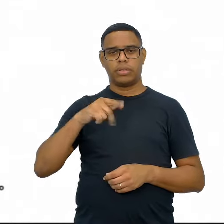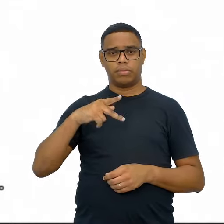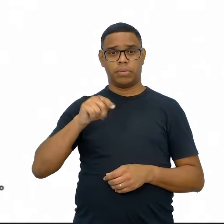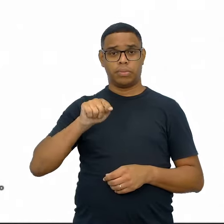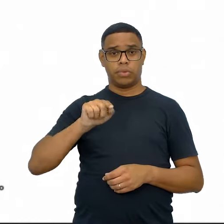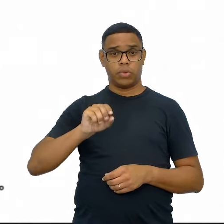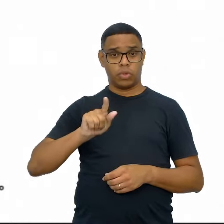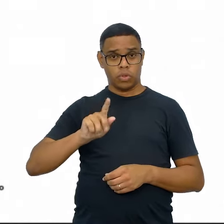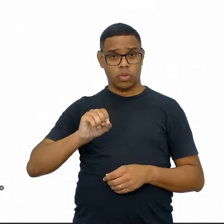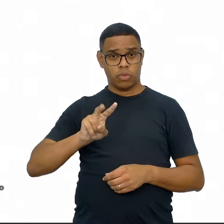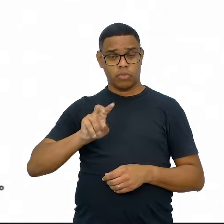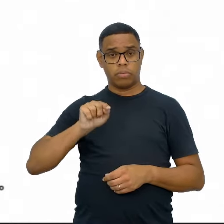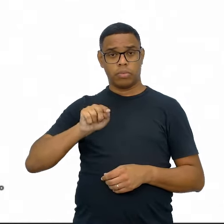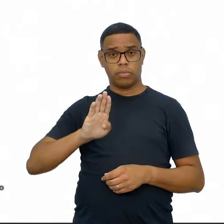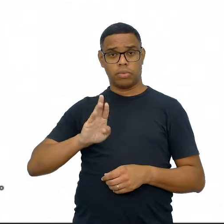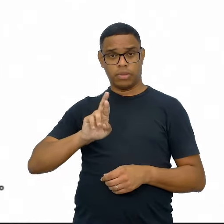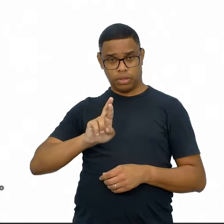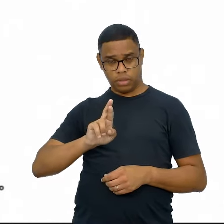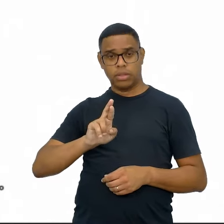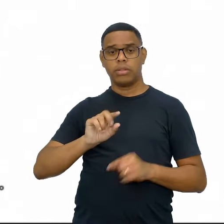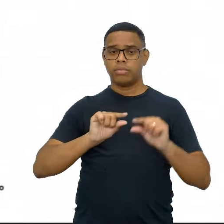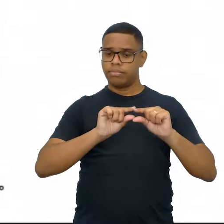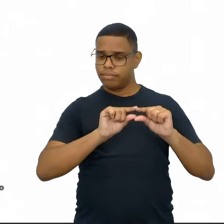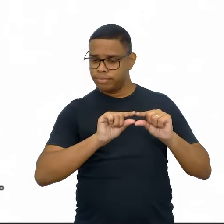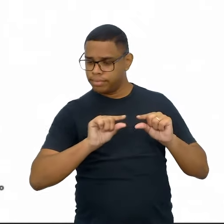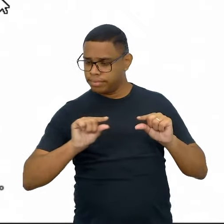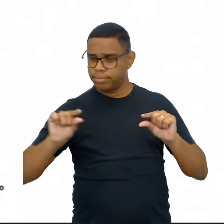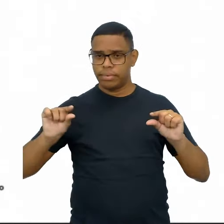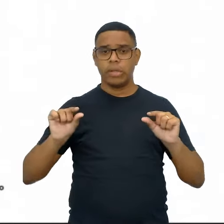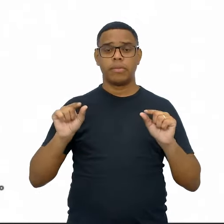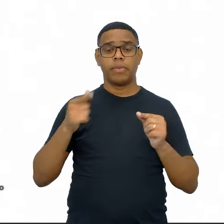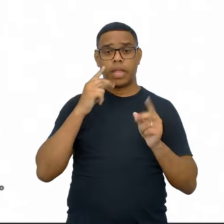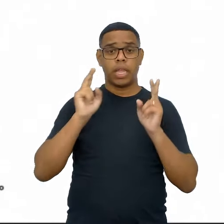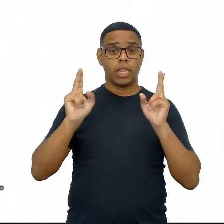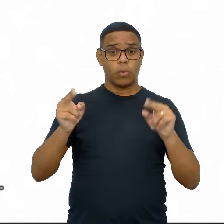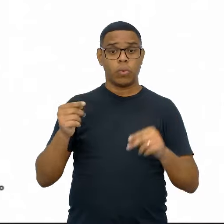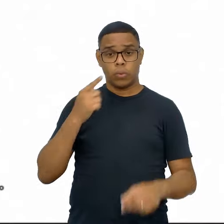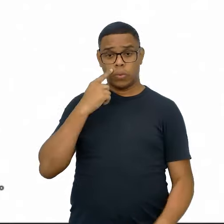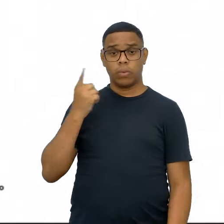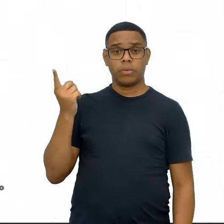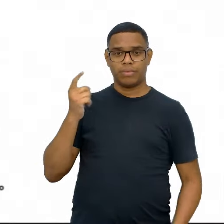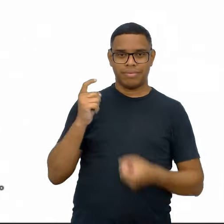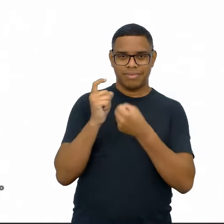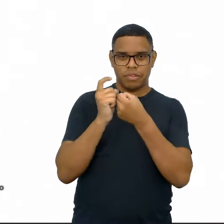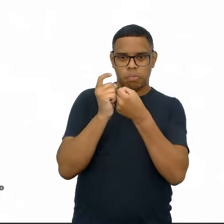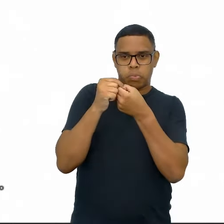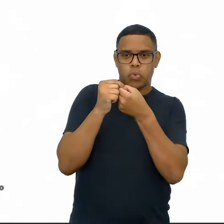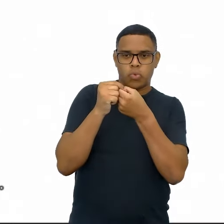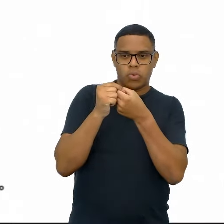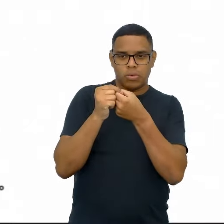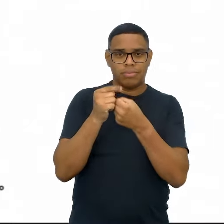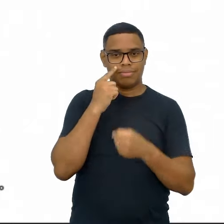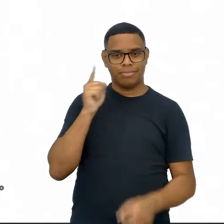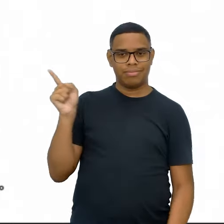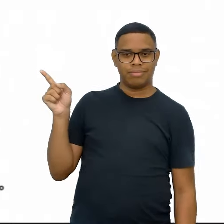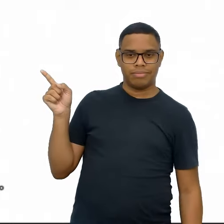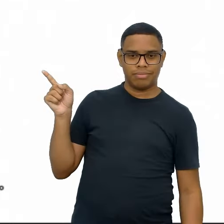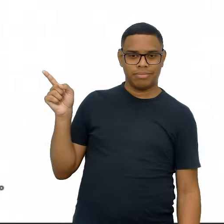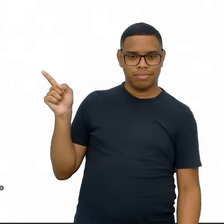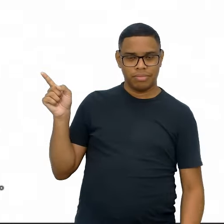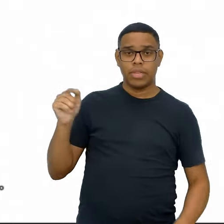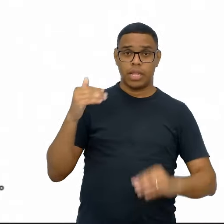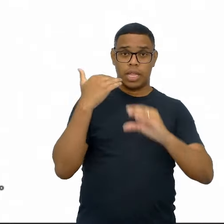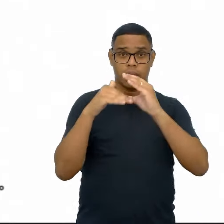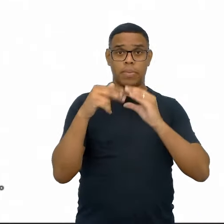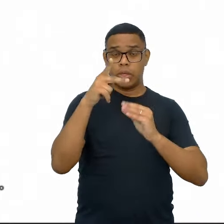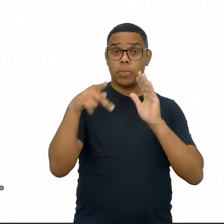intranet.educacau.sp.gov.br, né? E aí vai aparecer esse cadeadinho aqui, estão vendo, ó? E aí você vai digitar o seu